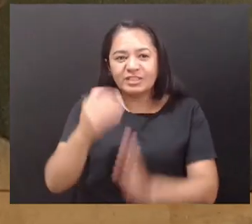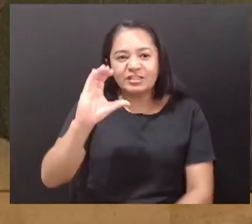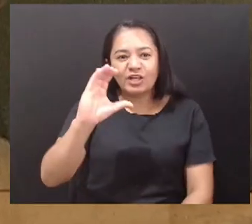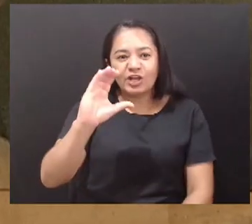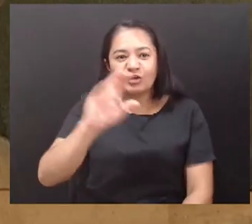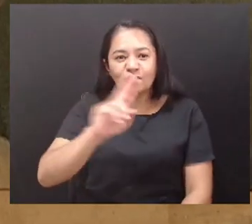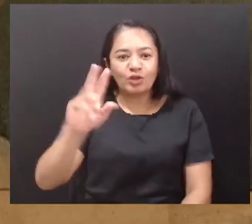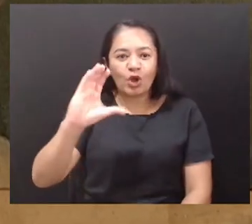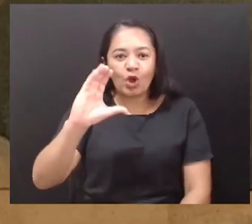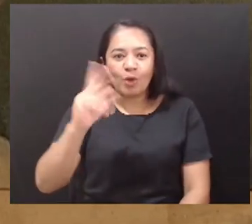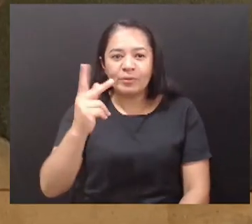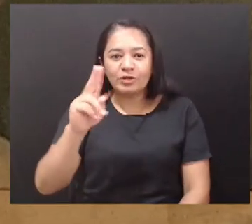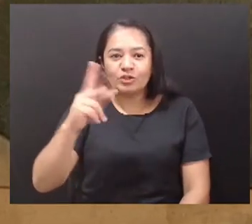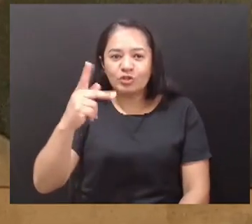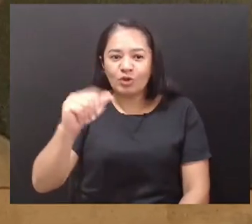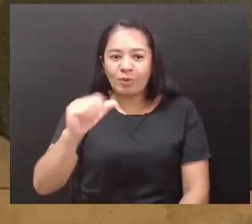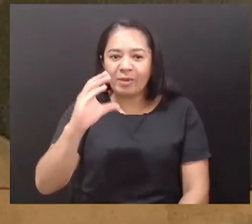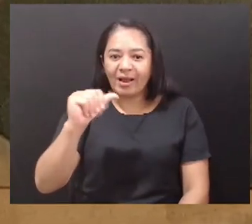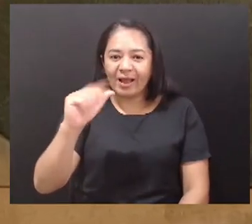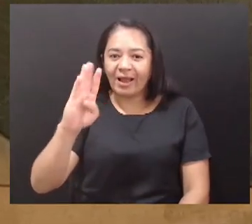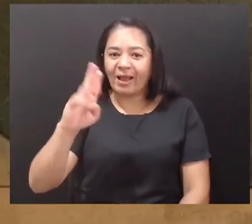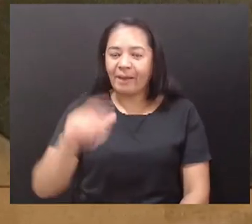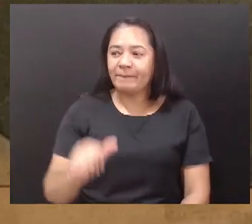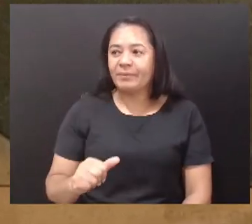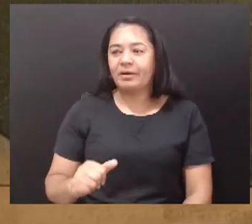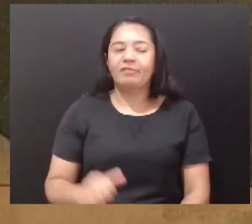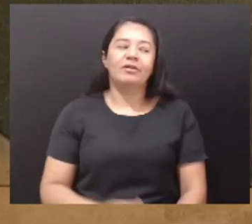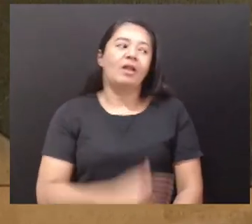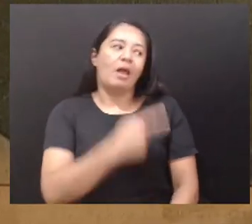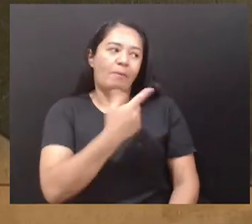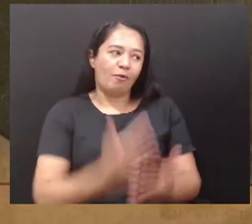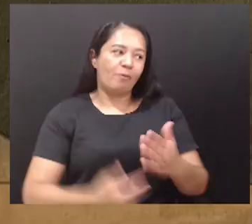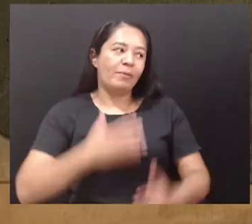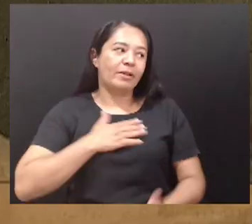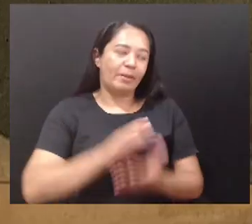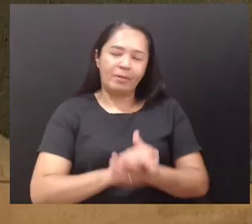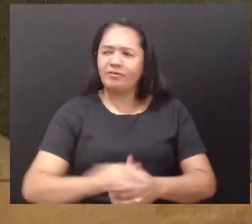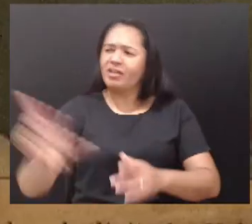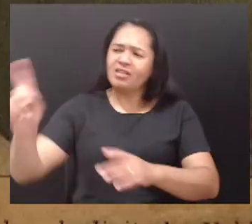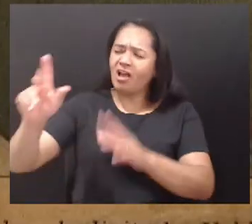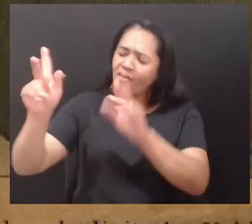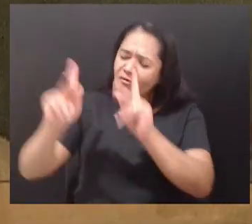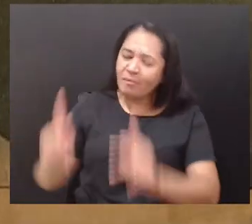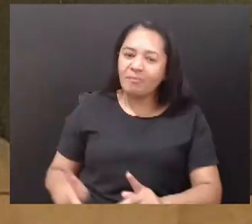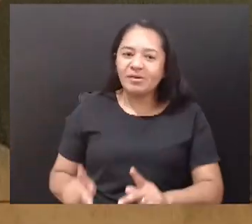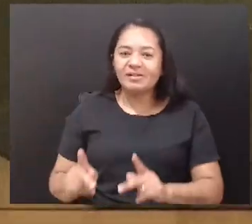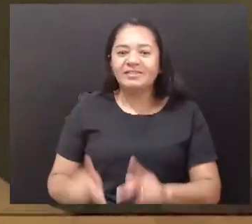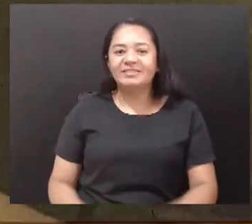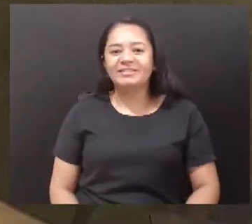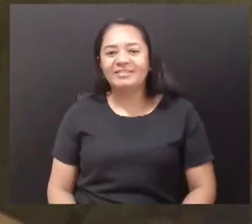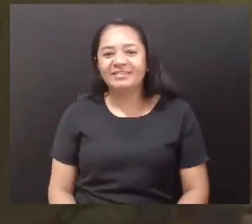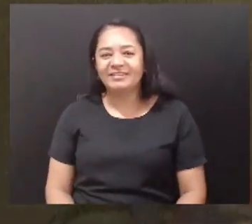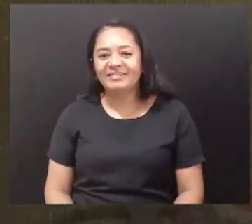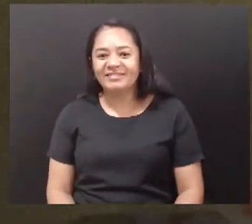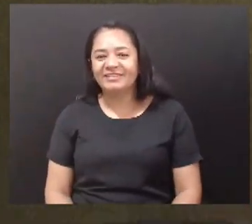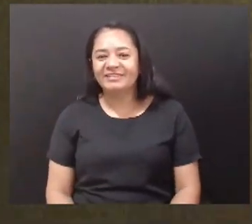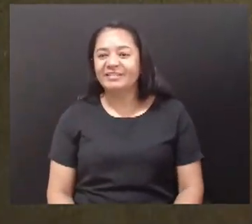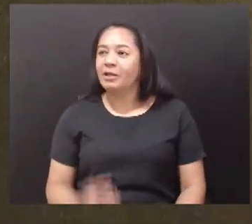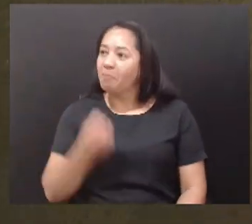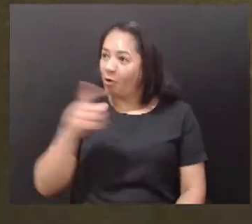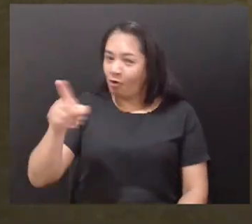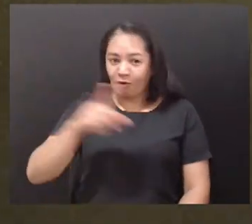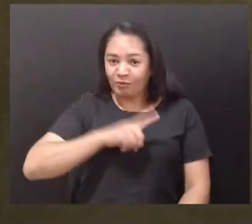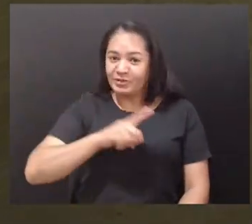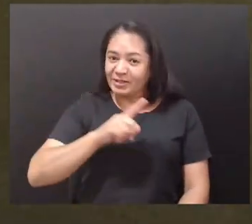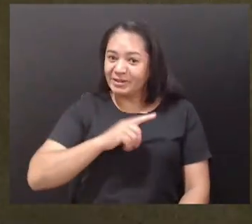esposa, cara, com esse bicho feio na cabeça. Fica tranquilo, cara. Até então, a hora que ele chegou na casa dele... E bom que você tem amigos, né, para ser seus modelos,